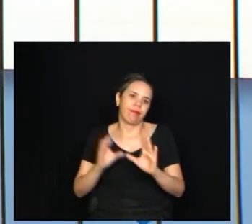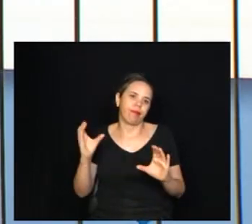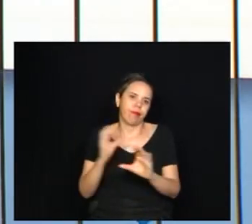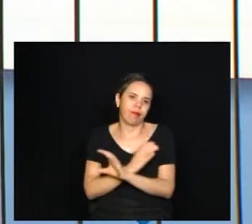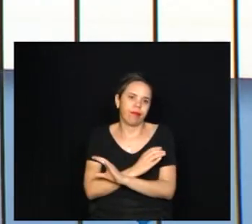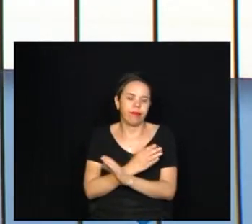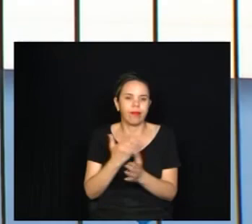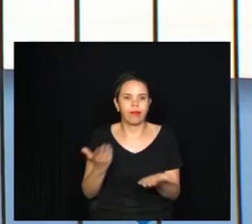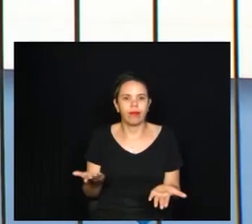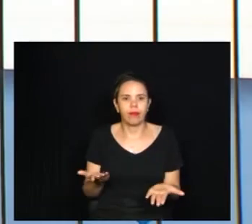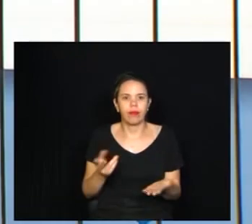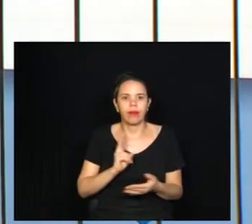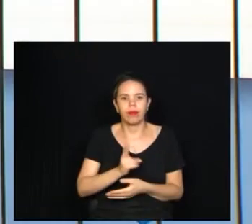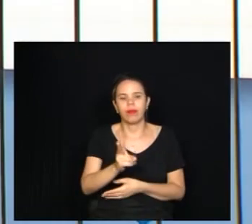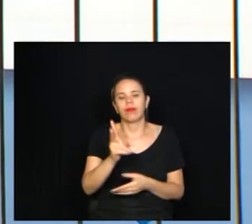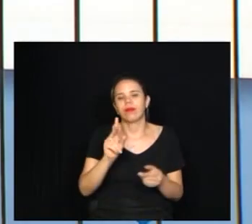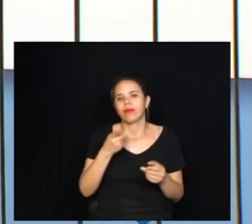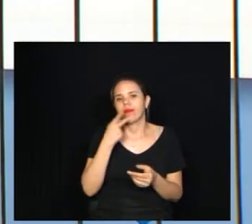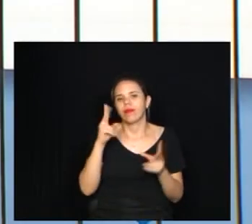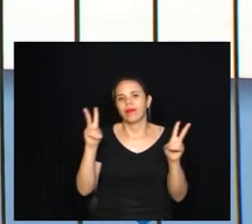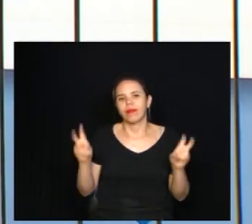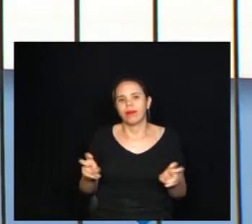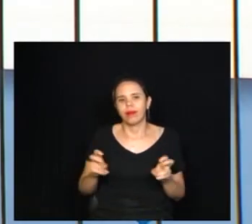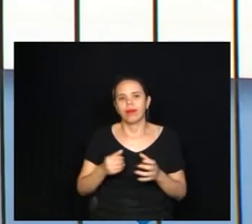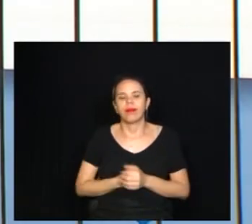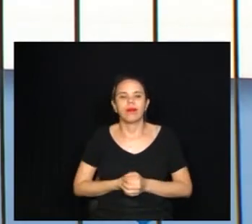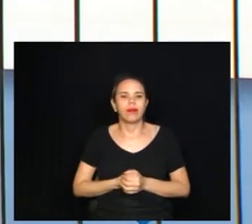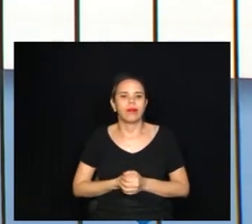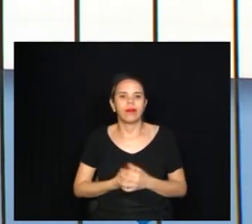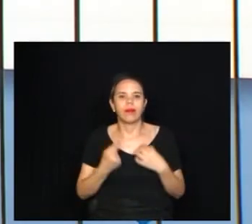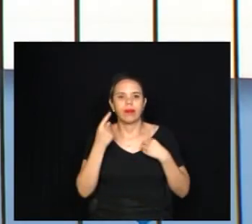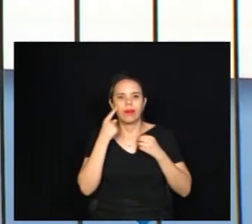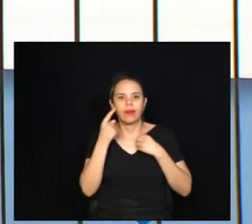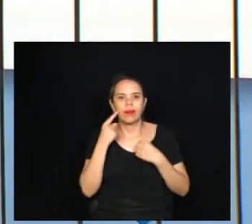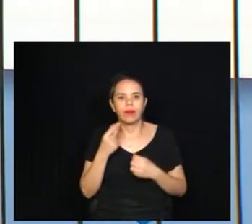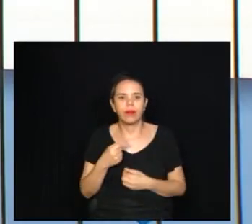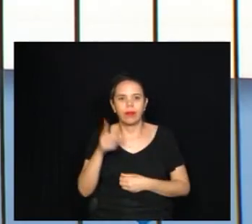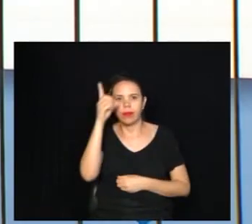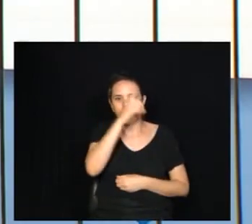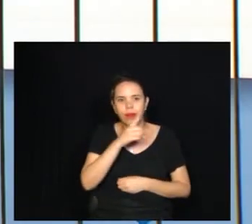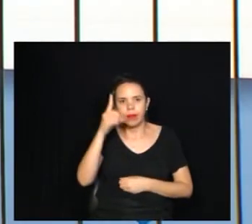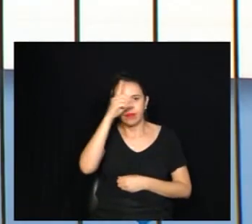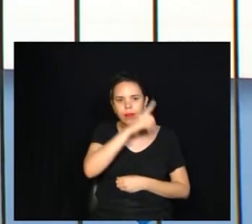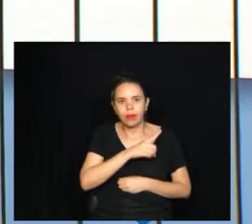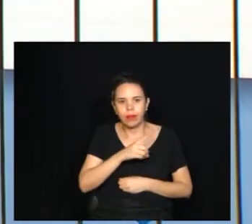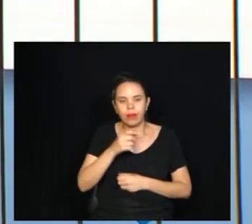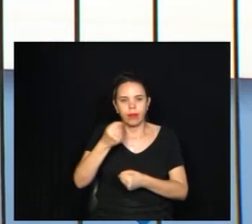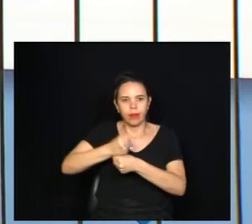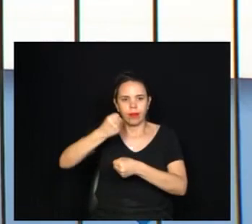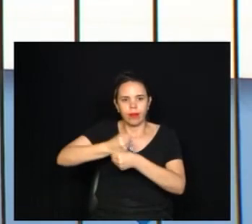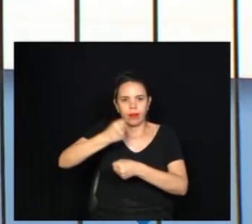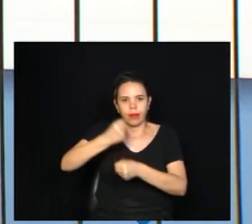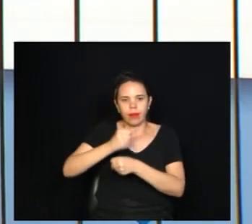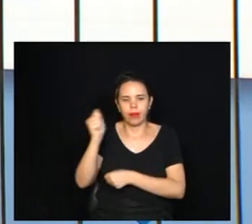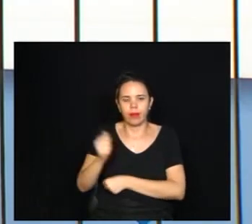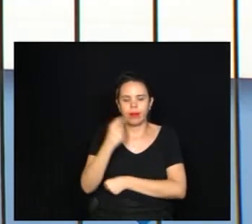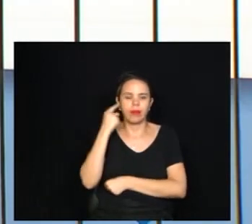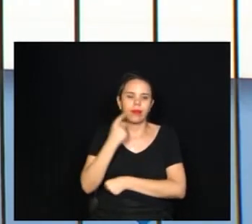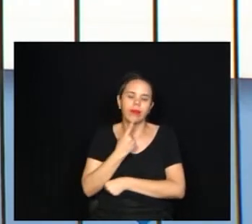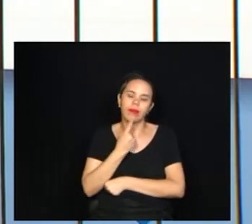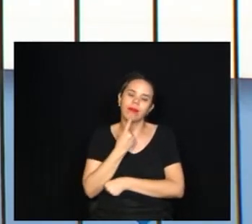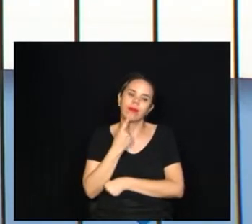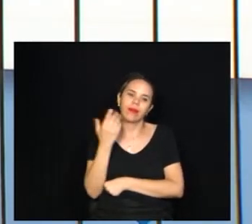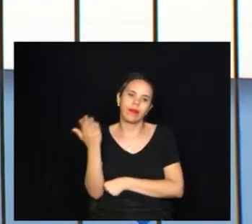plenitude. E a gente continua falando sobre esse tema, olha. Domingo, a ASUCAMP, que é a Associação dos Surdos